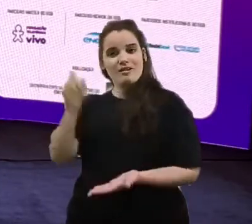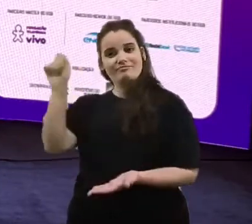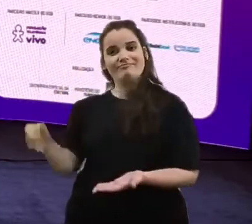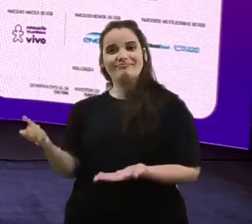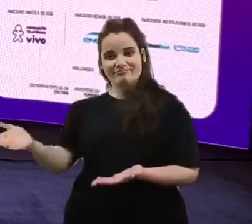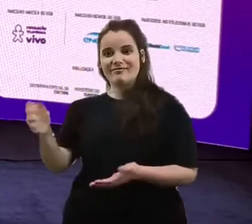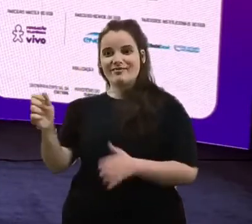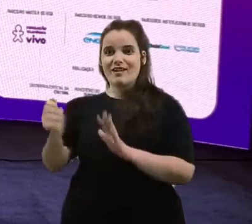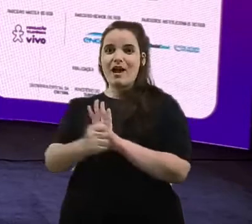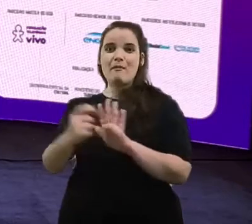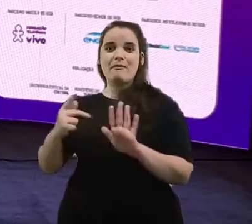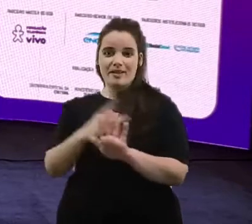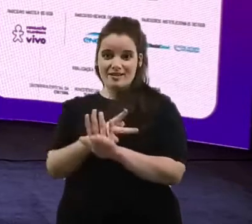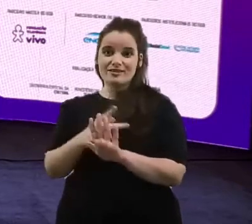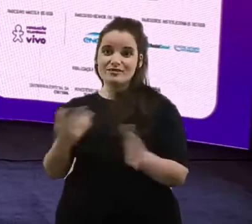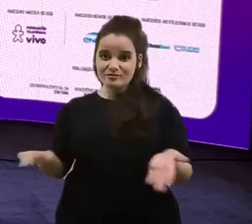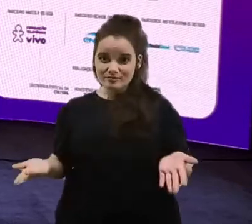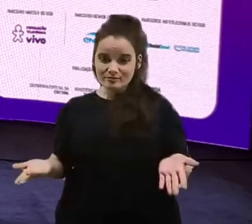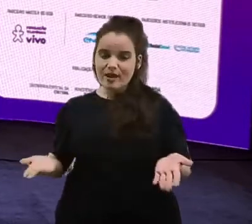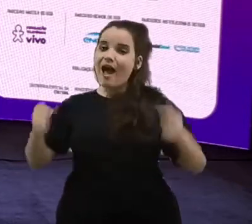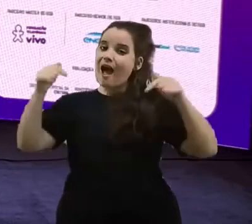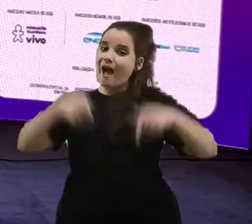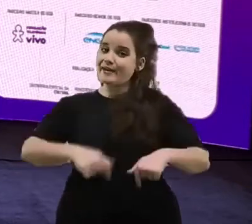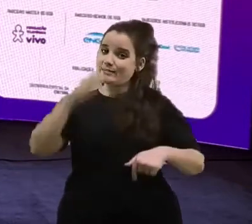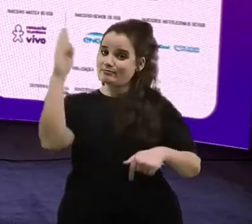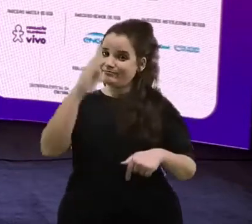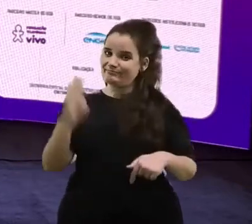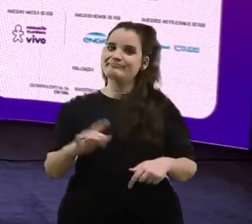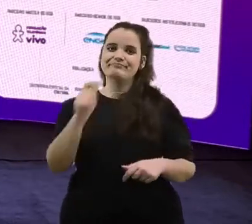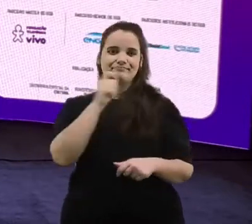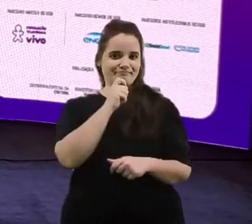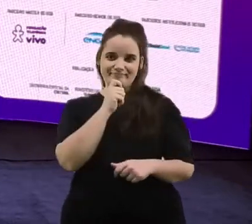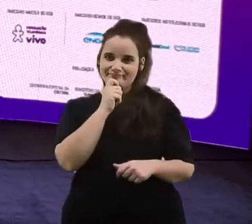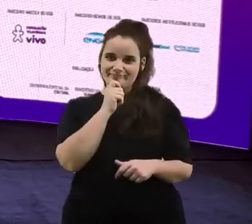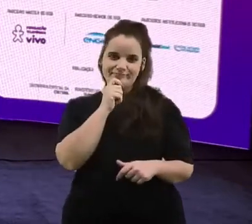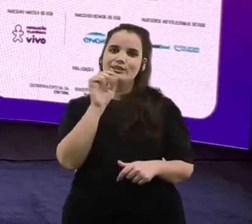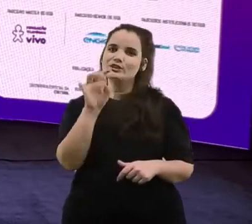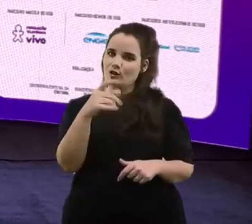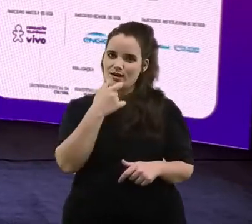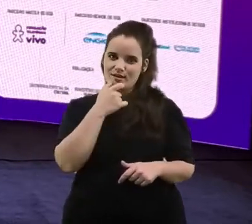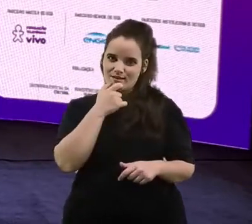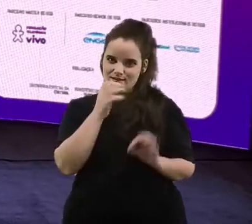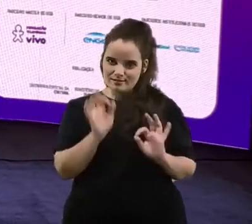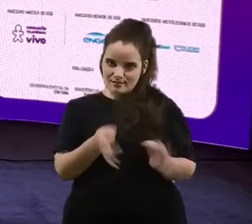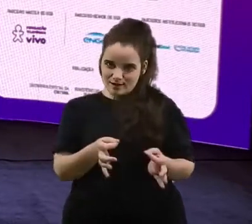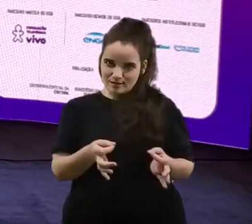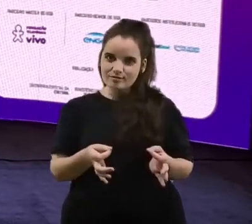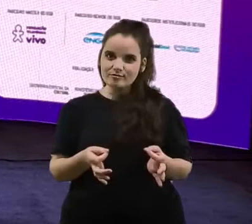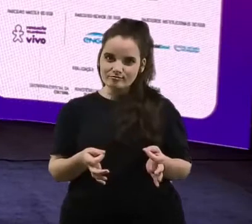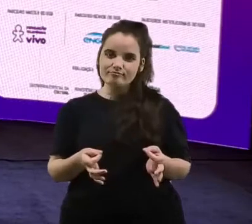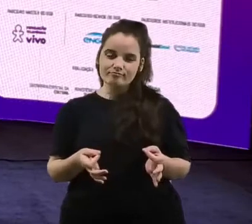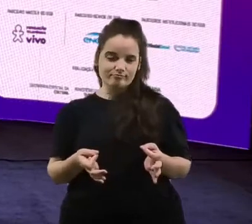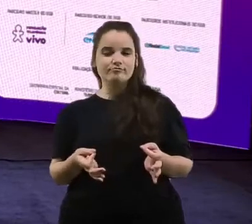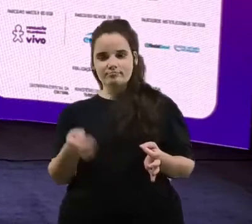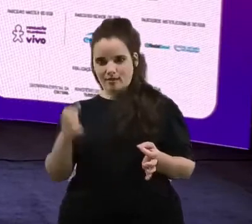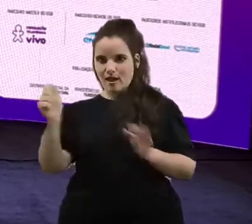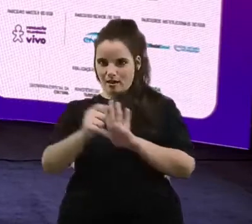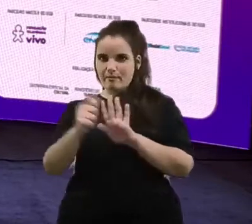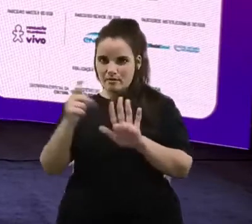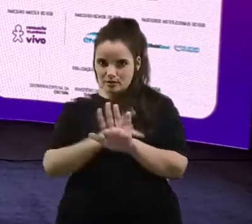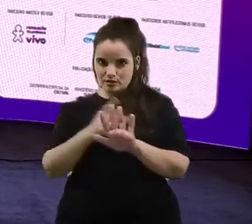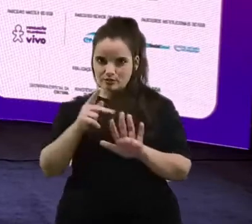tenha no Brasil, e eu acho que isso é uma coisa importante, assim, está só em inglês, né, Thiago, hoje, o aplicativo, e eu, pelo